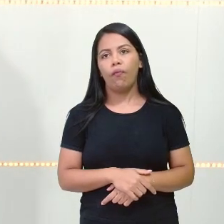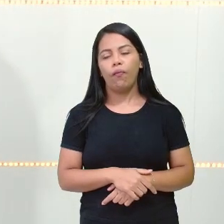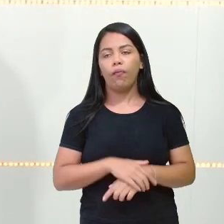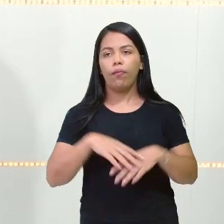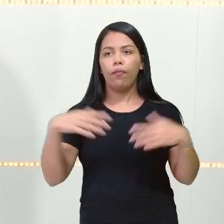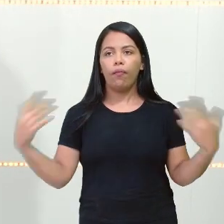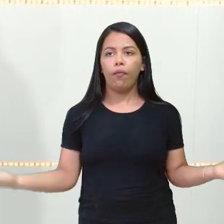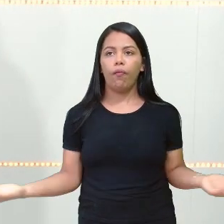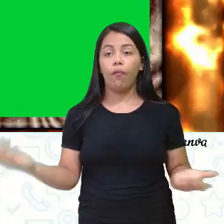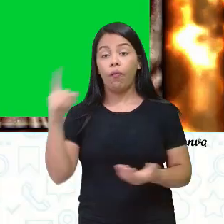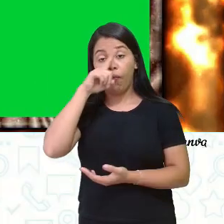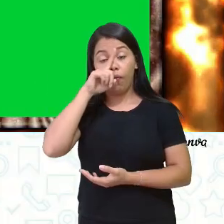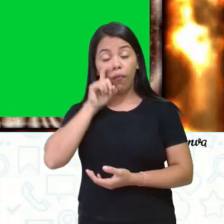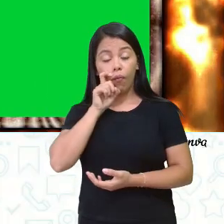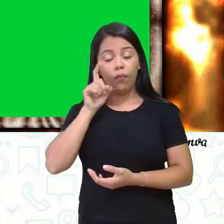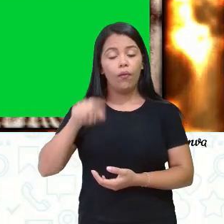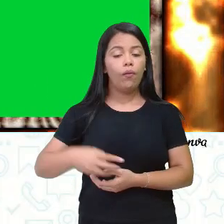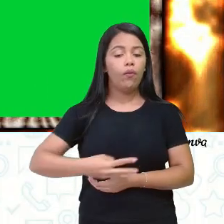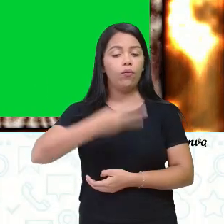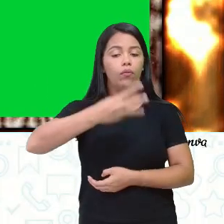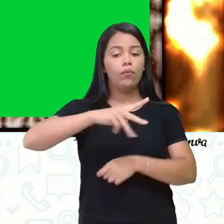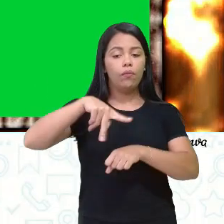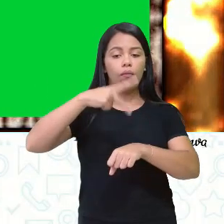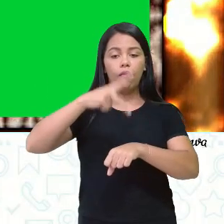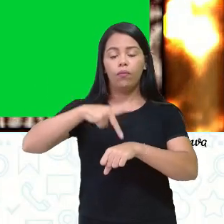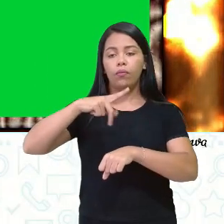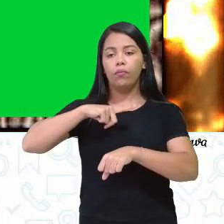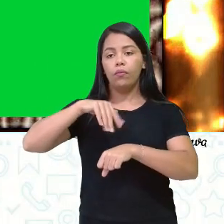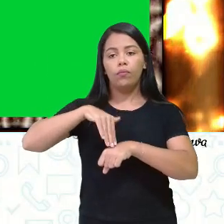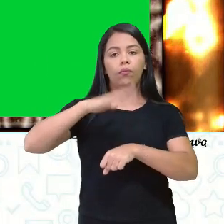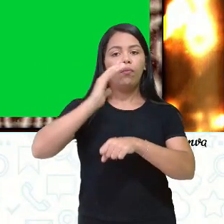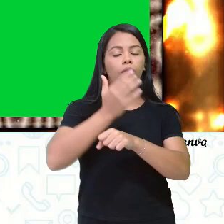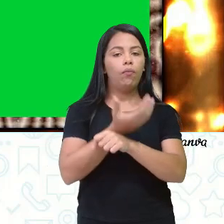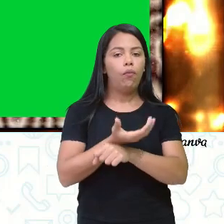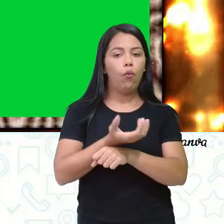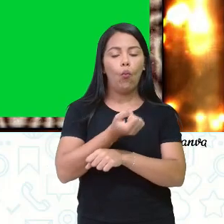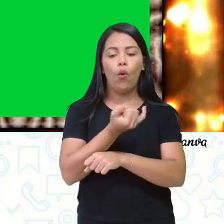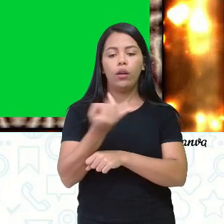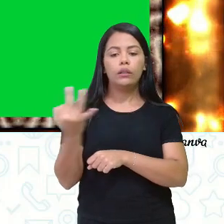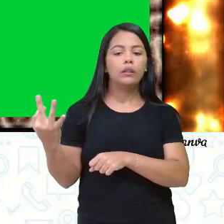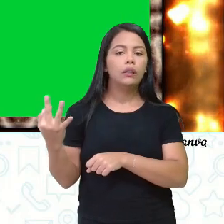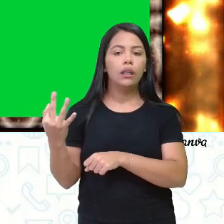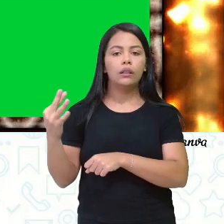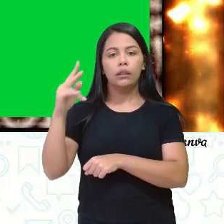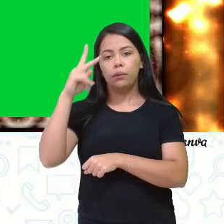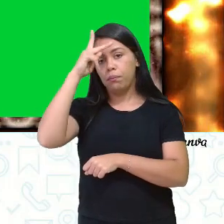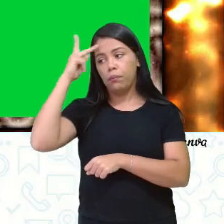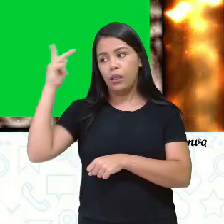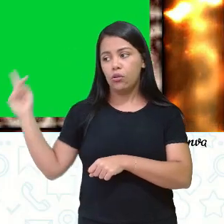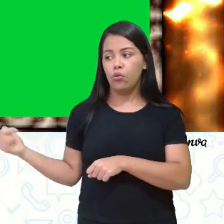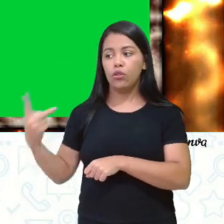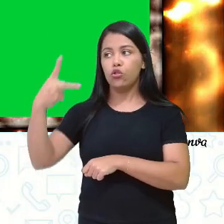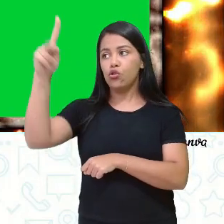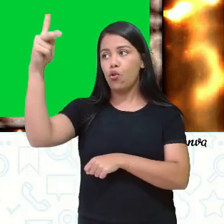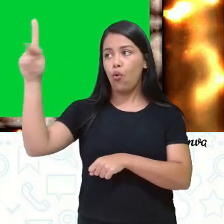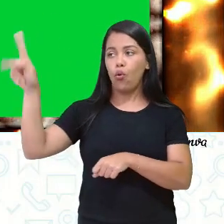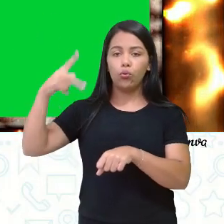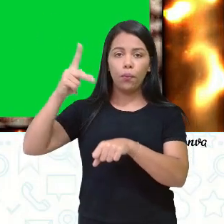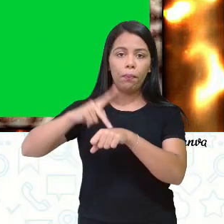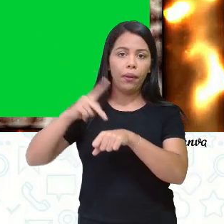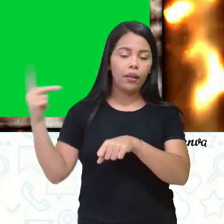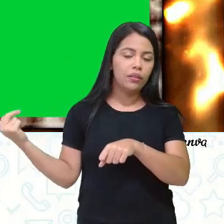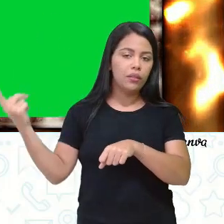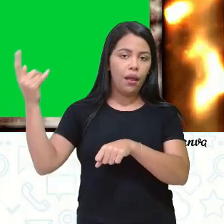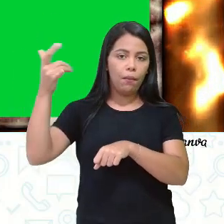Bom, o Catar é o terceiro país com o maior número de imigrantes do mundo. Quer dizer, muita gente